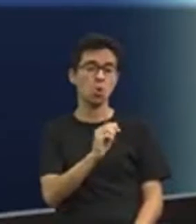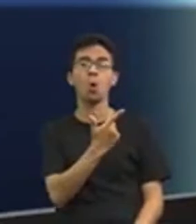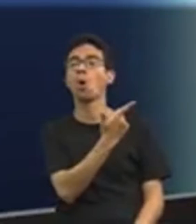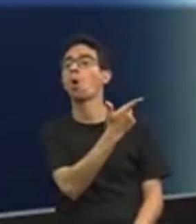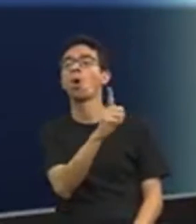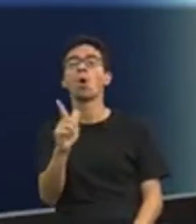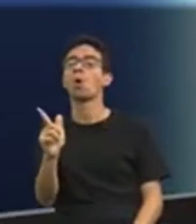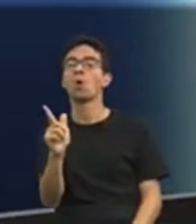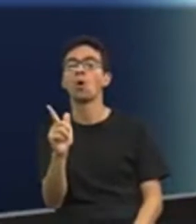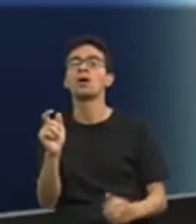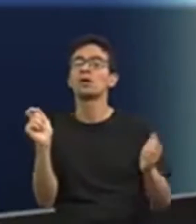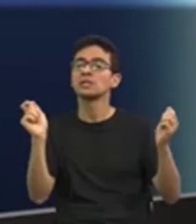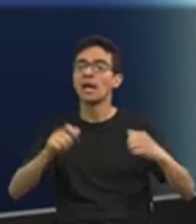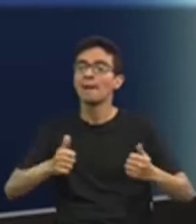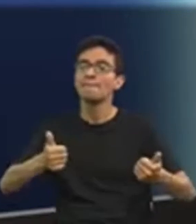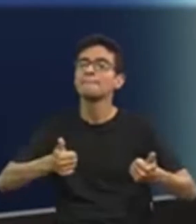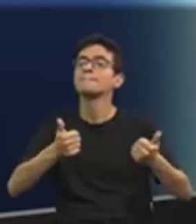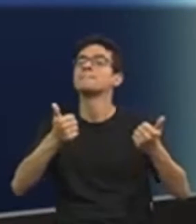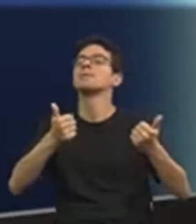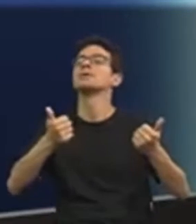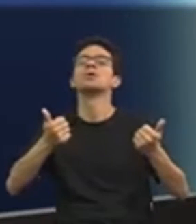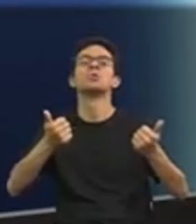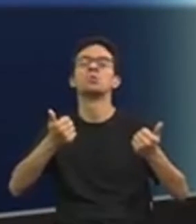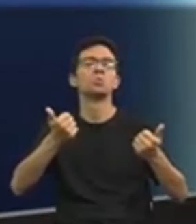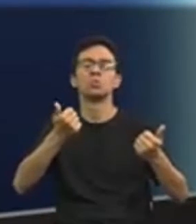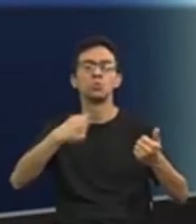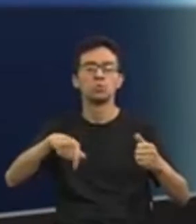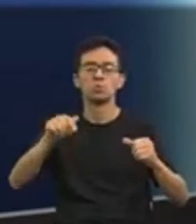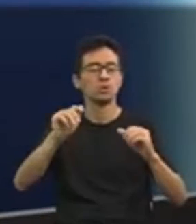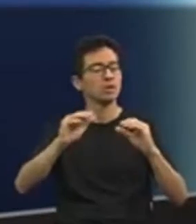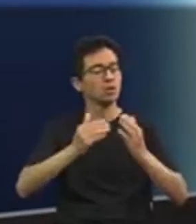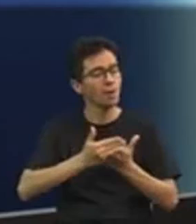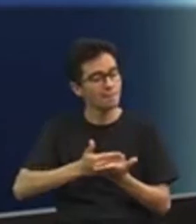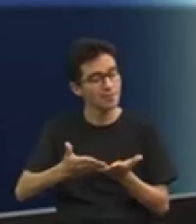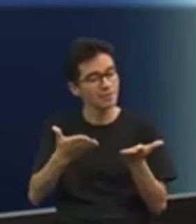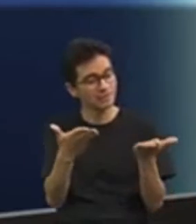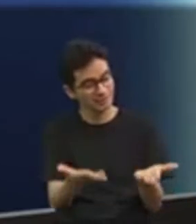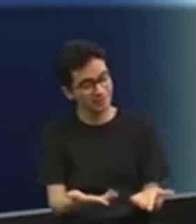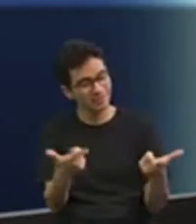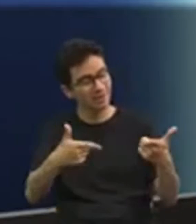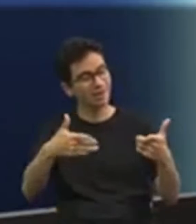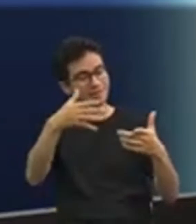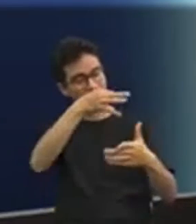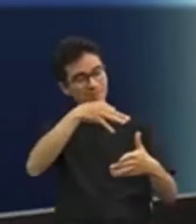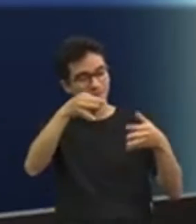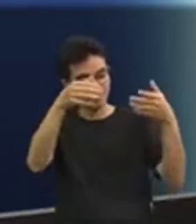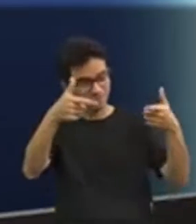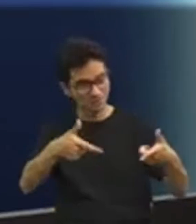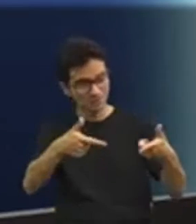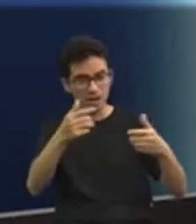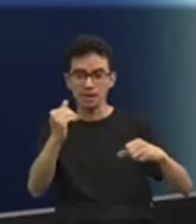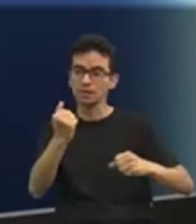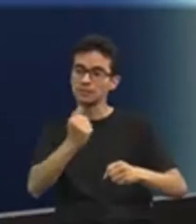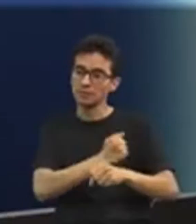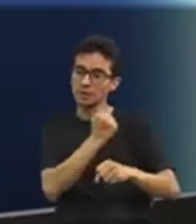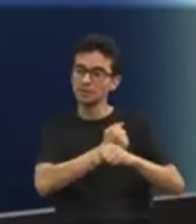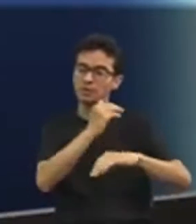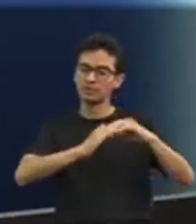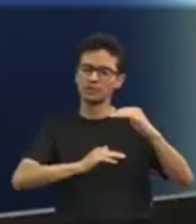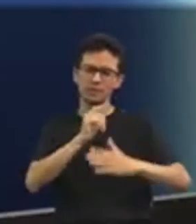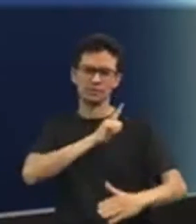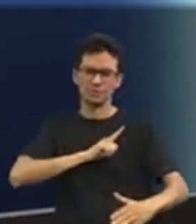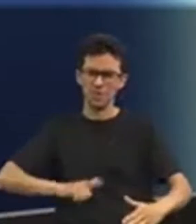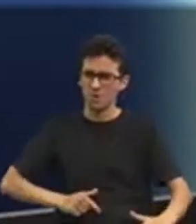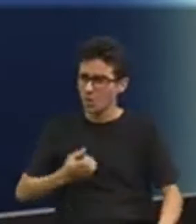mas ninguém pode isso podias merecer a subida honra de inaugurar este Campo Santo que foi a grande obra do seu governo